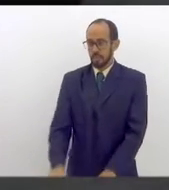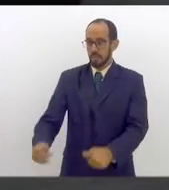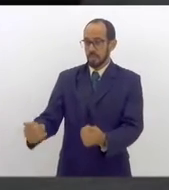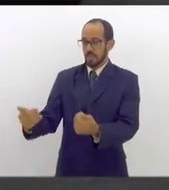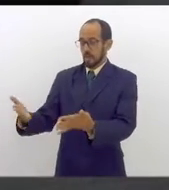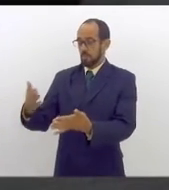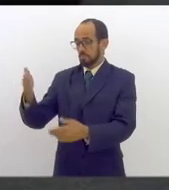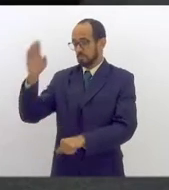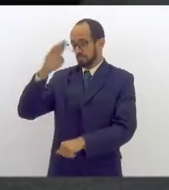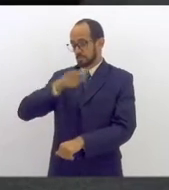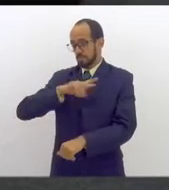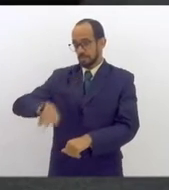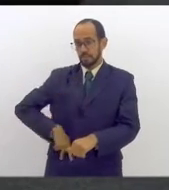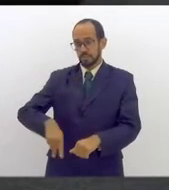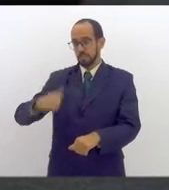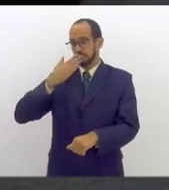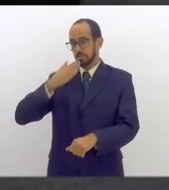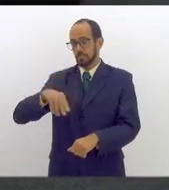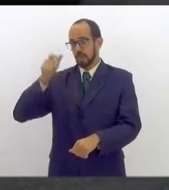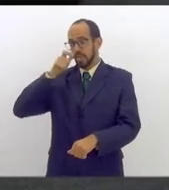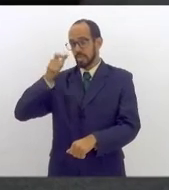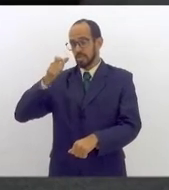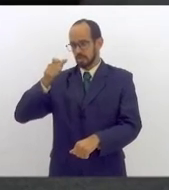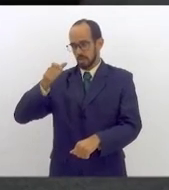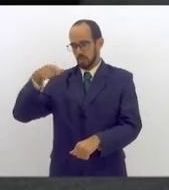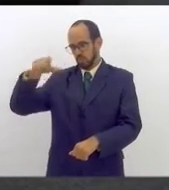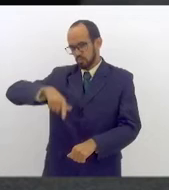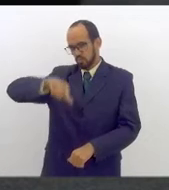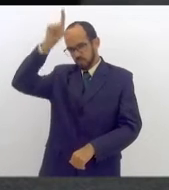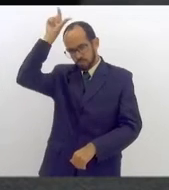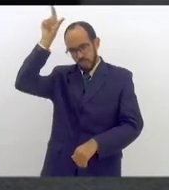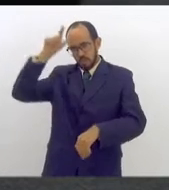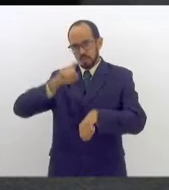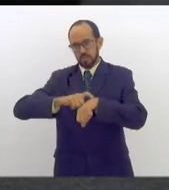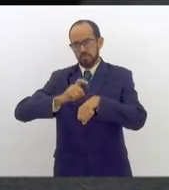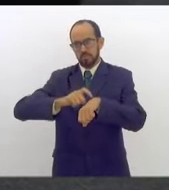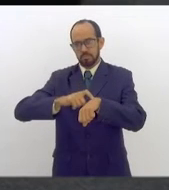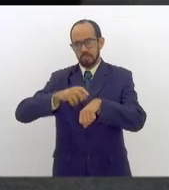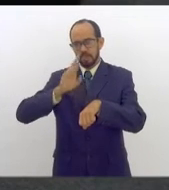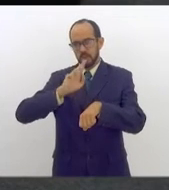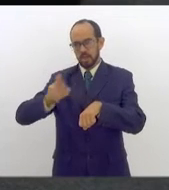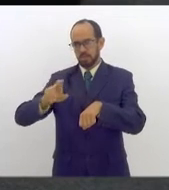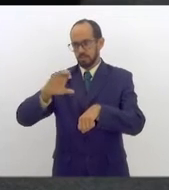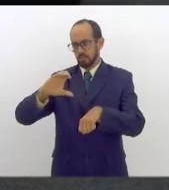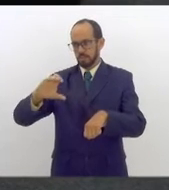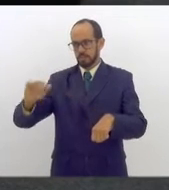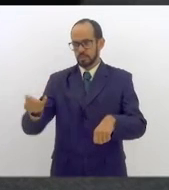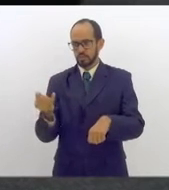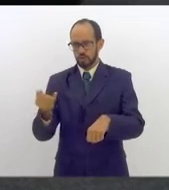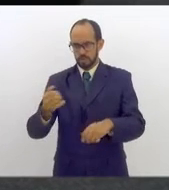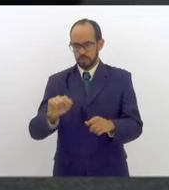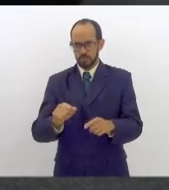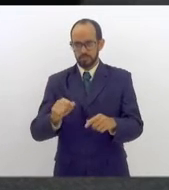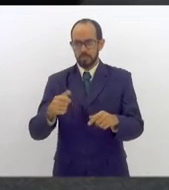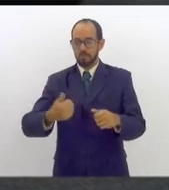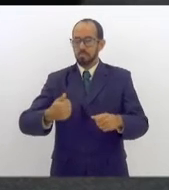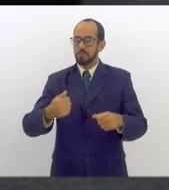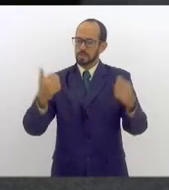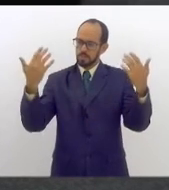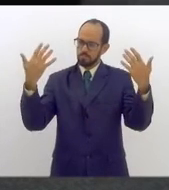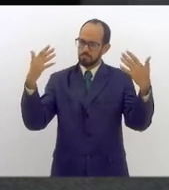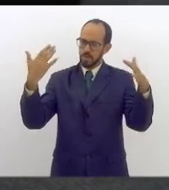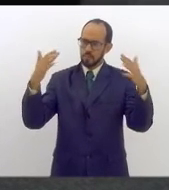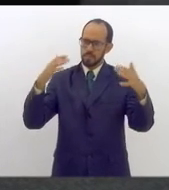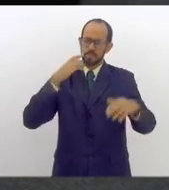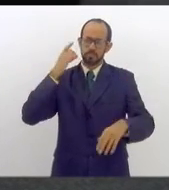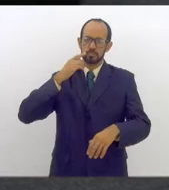queria pedir a atenção do deputado Luiz Paulo, que nesse momento responde pela CCJ. Primeiro, elogiar a iniciativa do